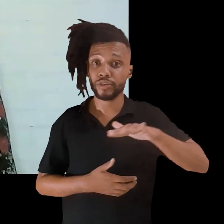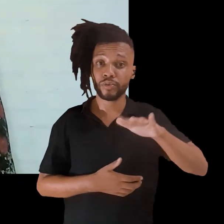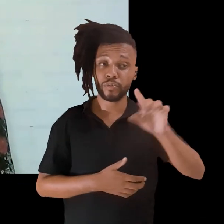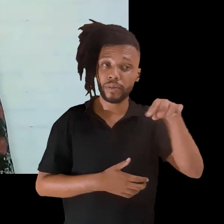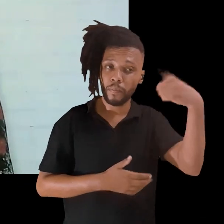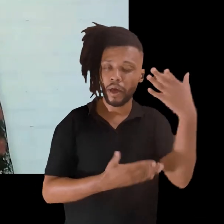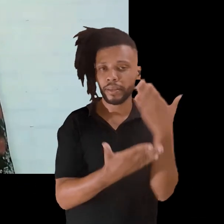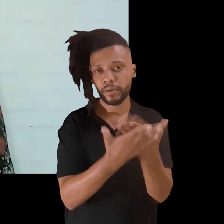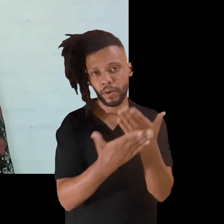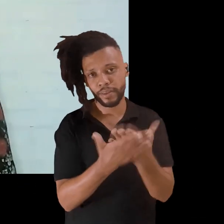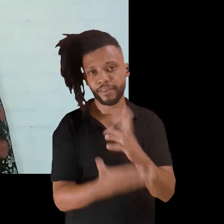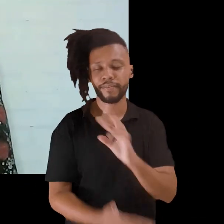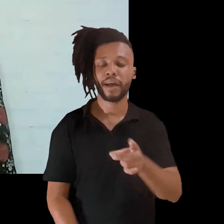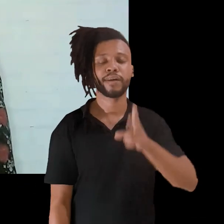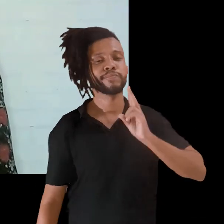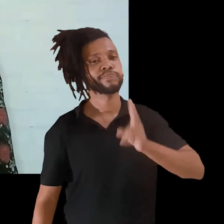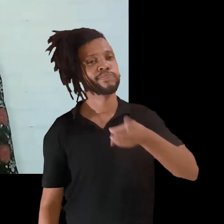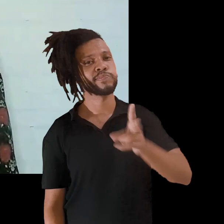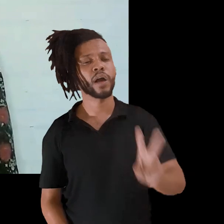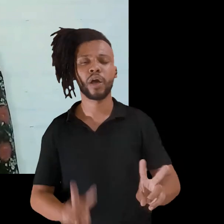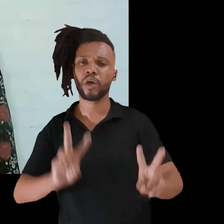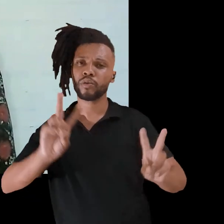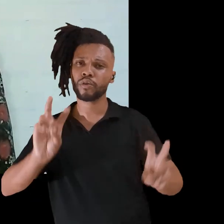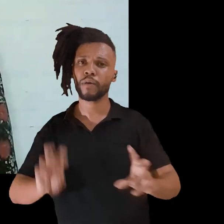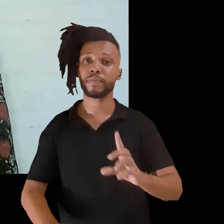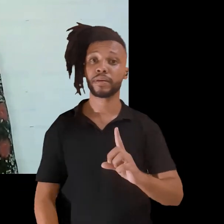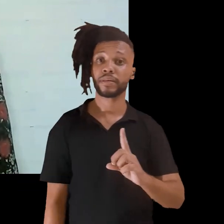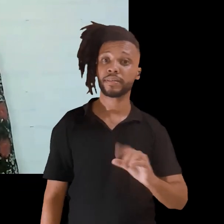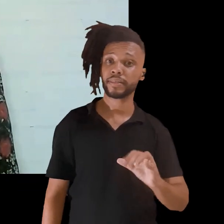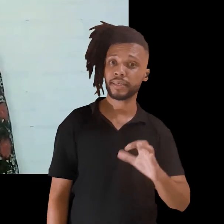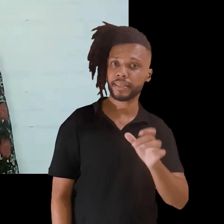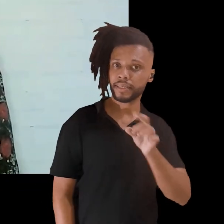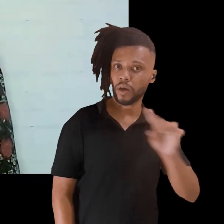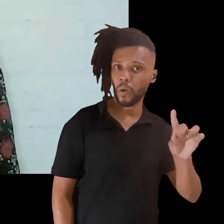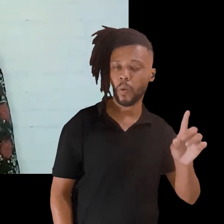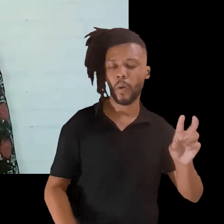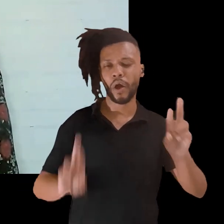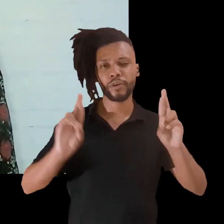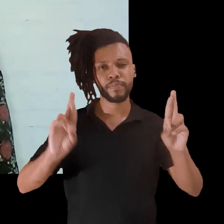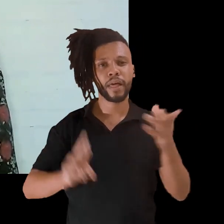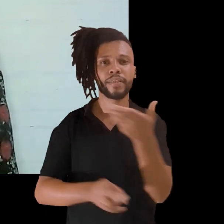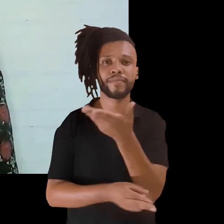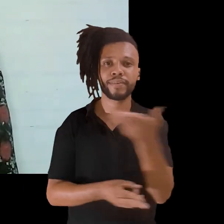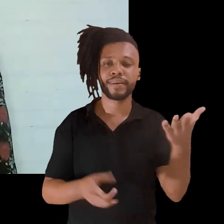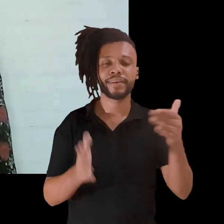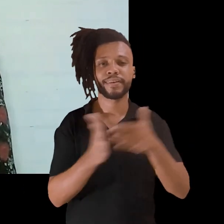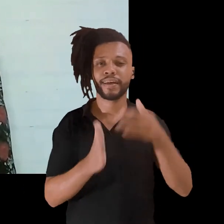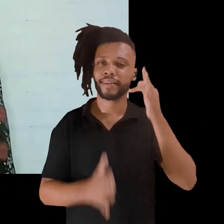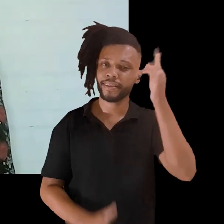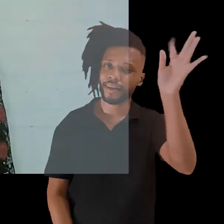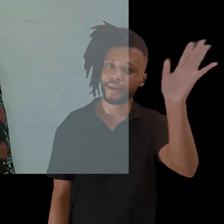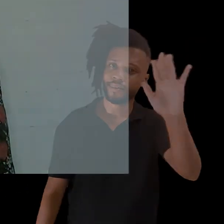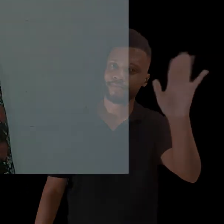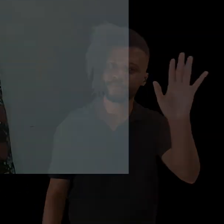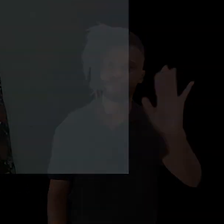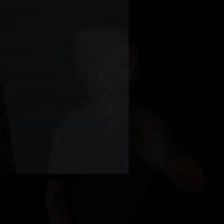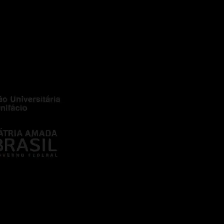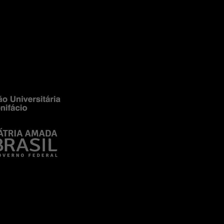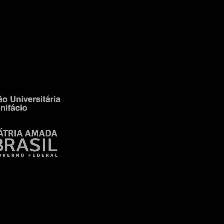próxima aula, vamos continuar a falar sobre dicção. Espero vocês. Até lá!